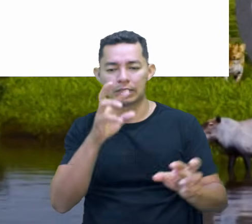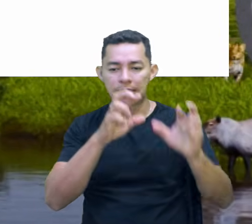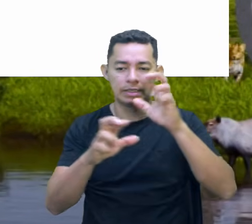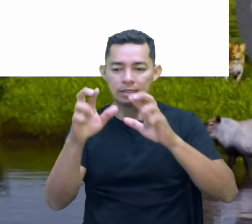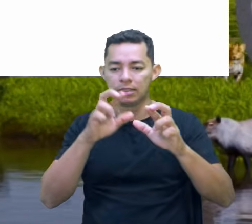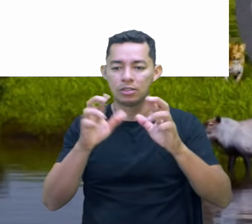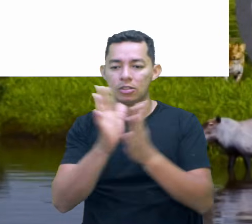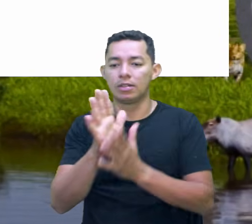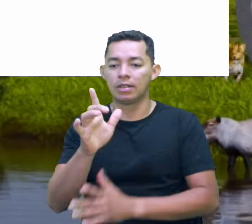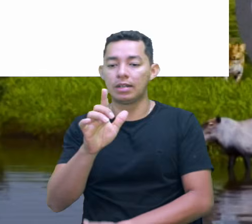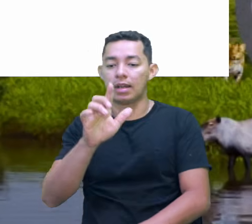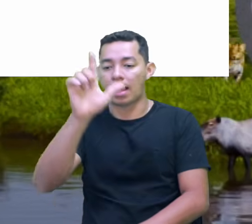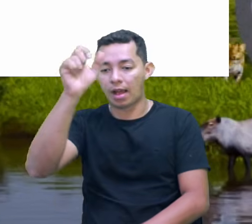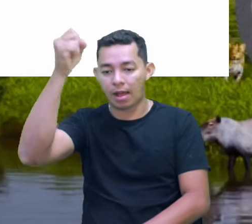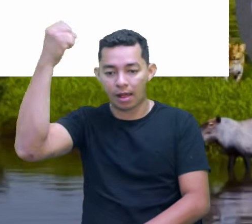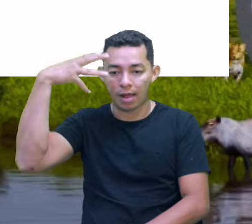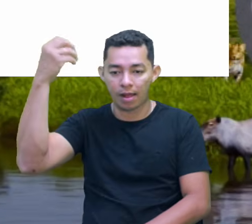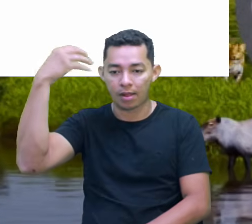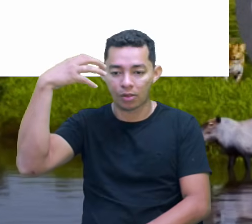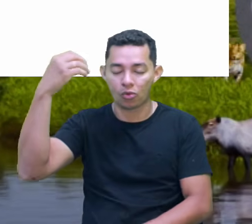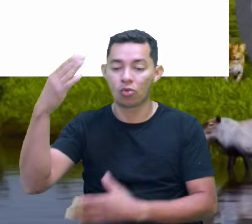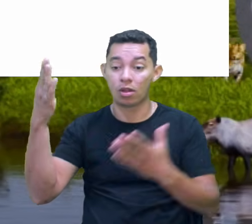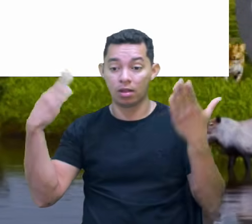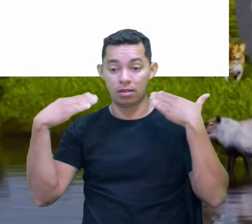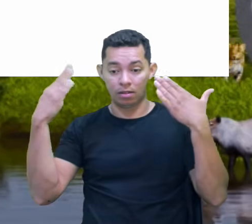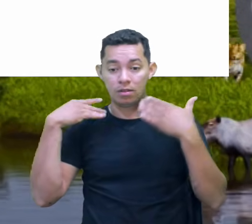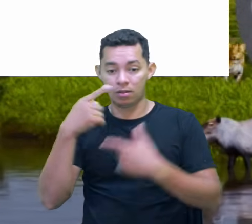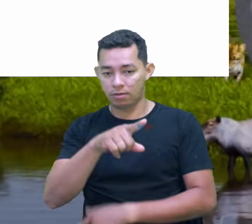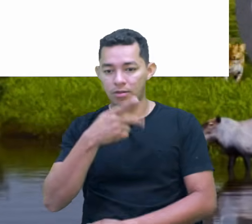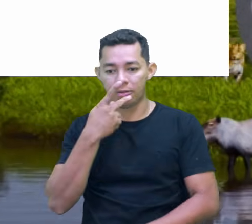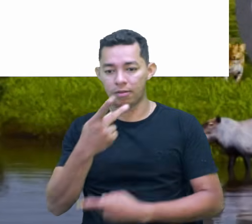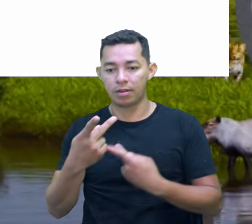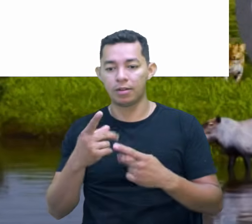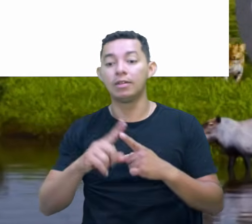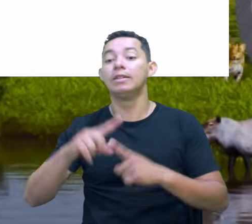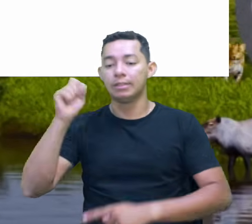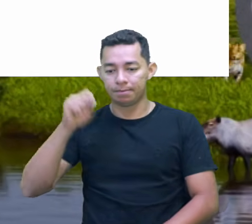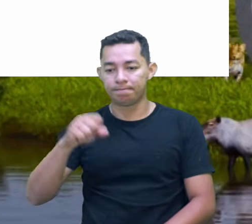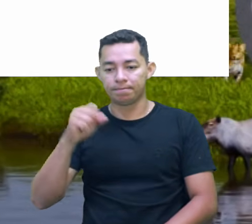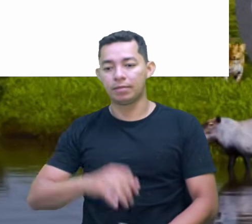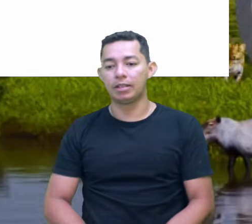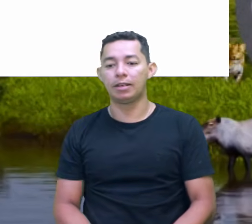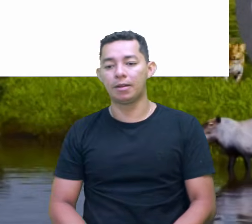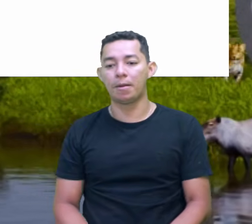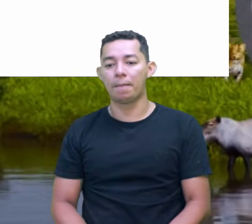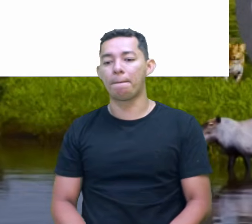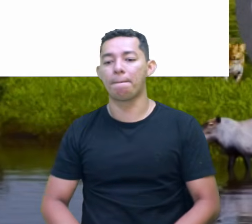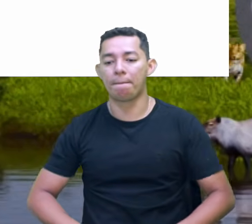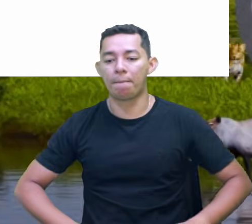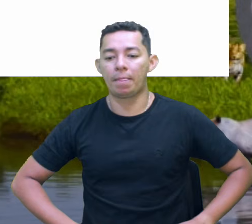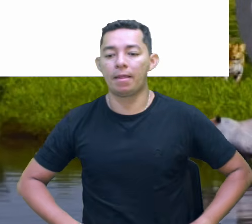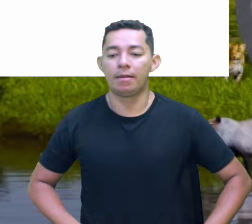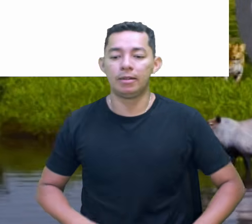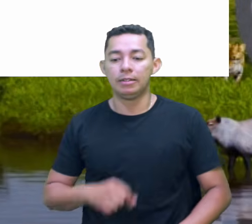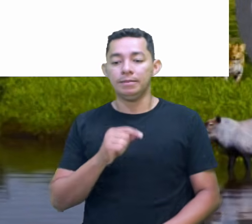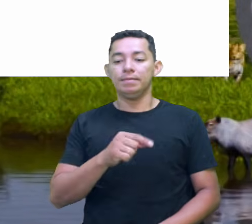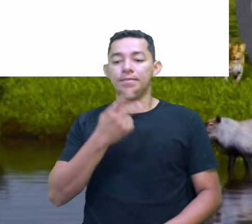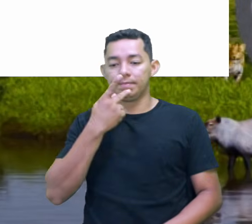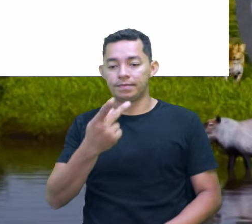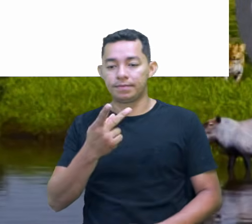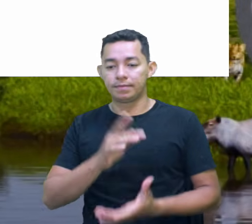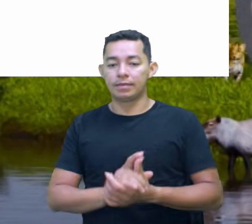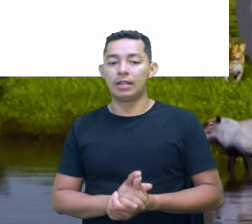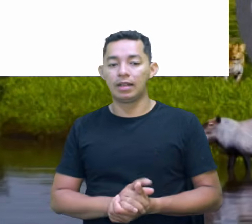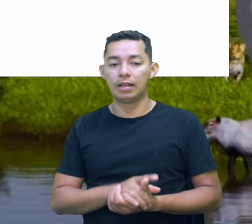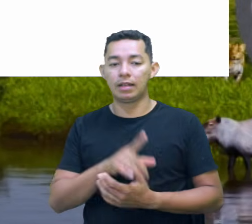observar a questão da luz, da temperatura, esses fatores aí que o senhor falou? Sim, né? Esses fatores que eu acabei de apontar aqui, eles